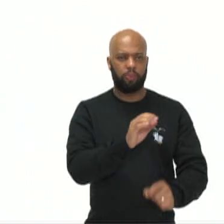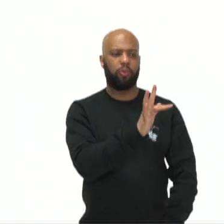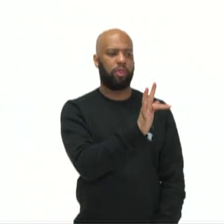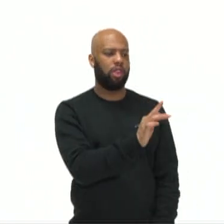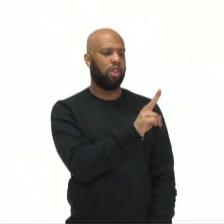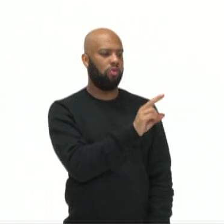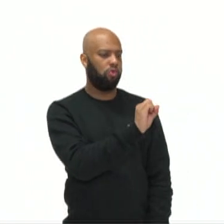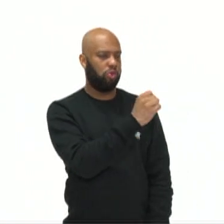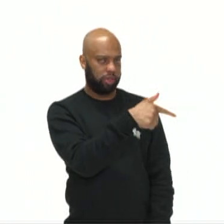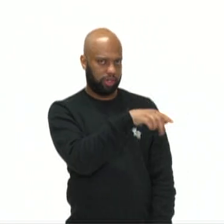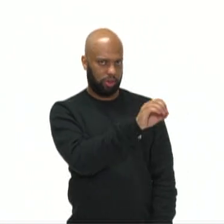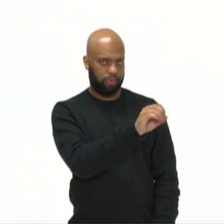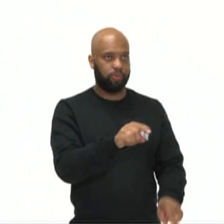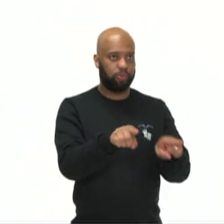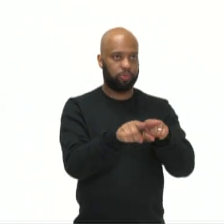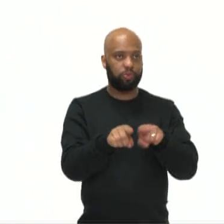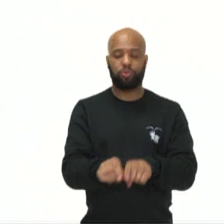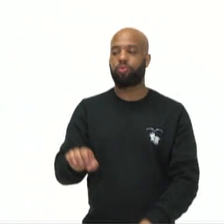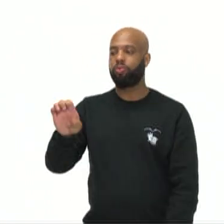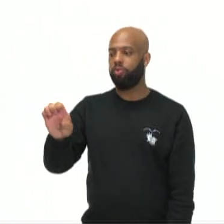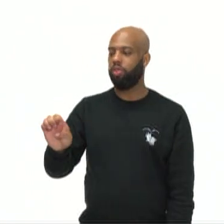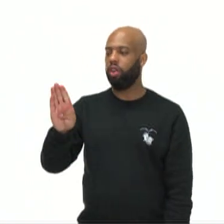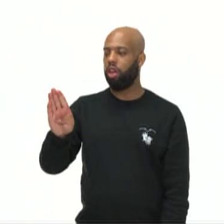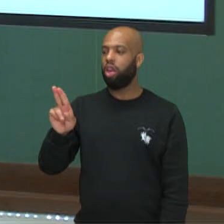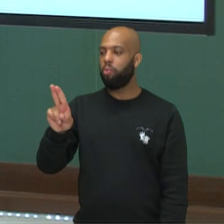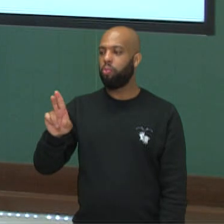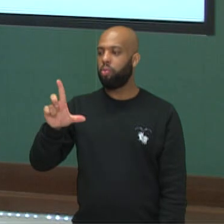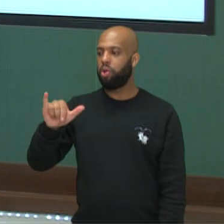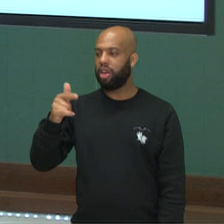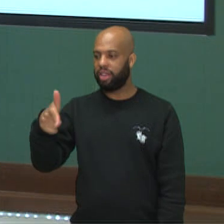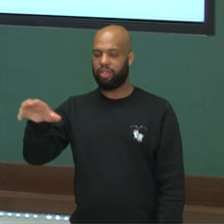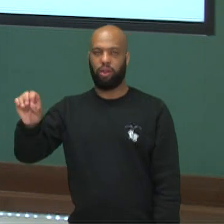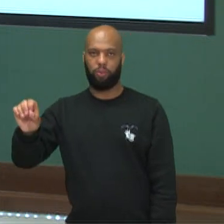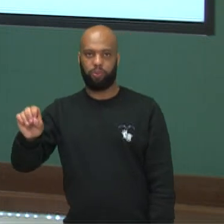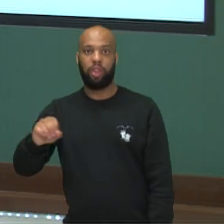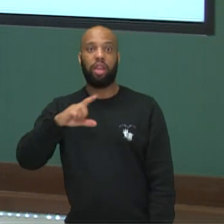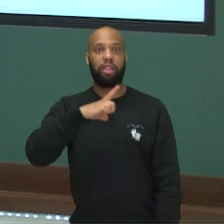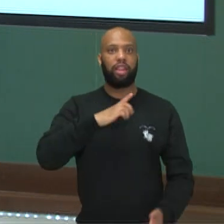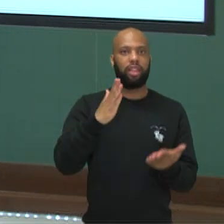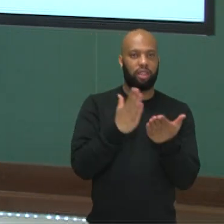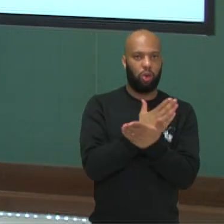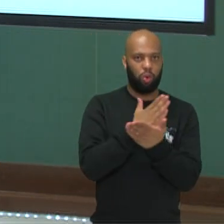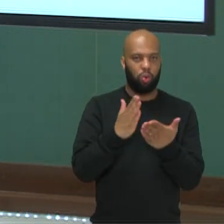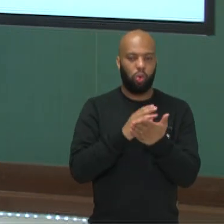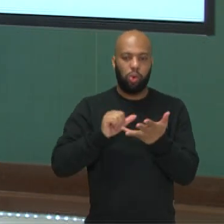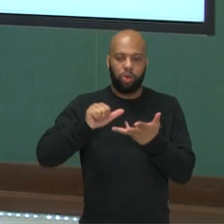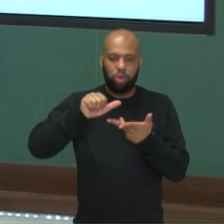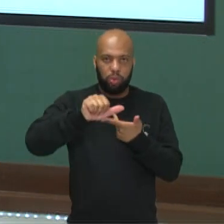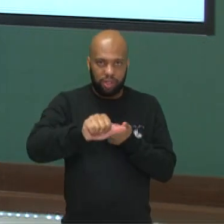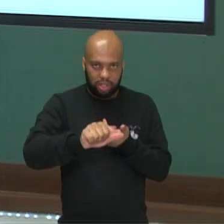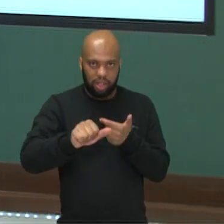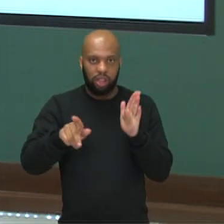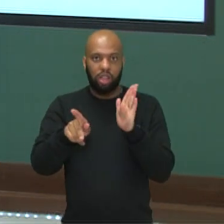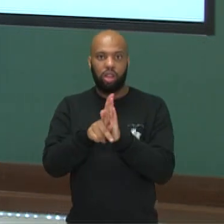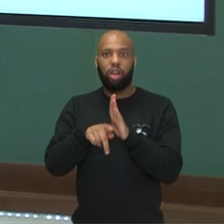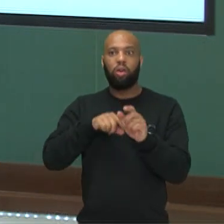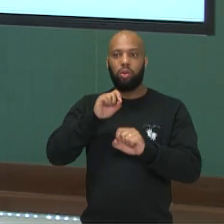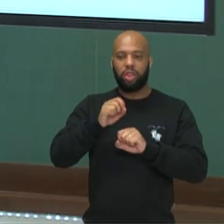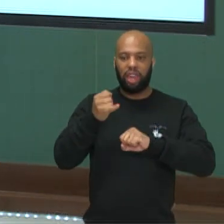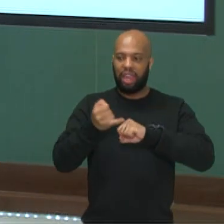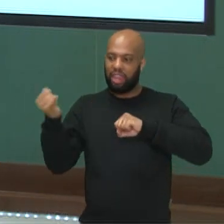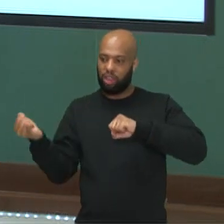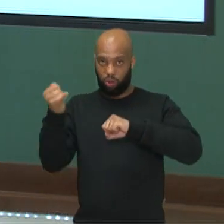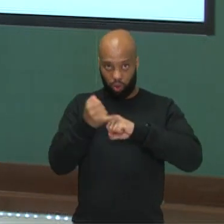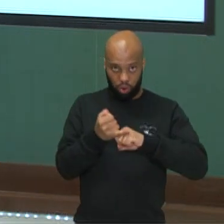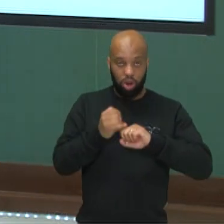Comparando com as substâncias iônicas e aqueles compostos metálicos, o ponto de fusão